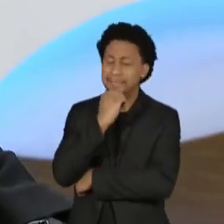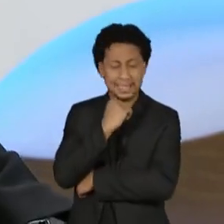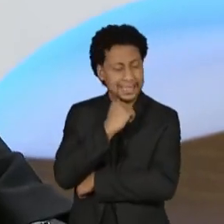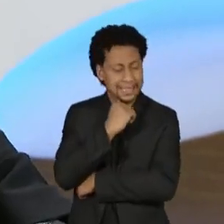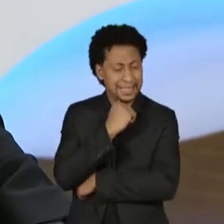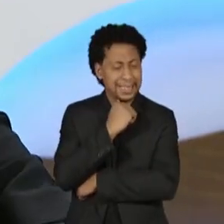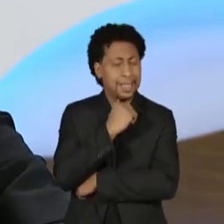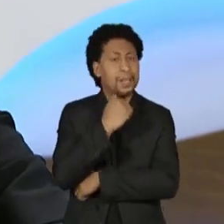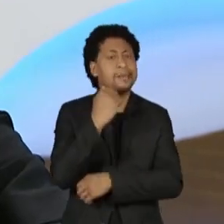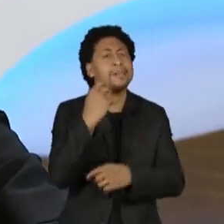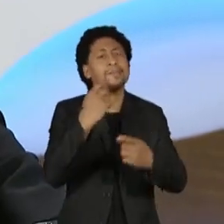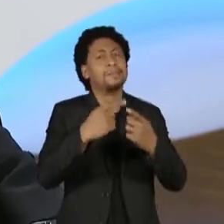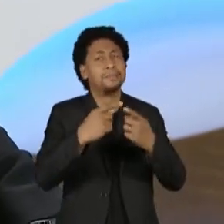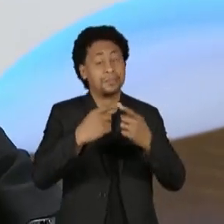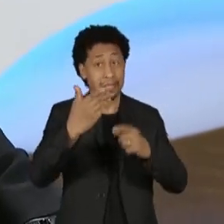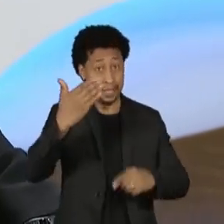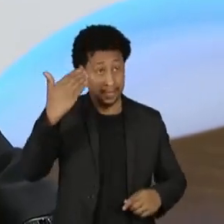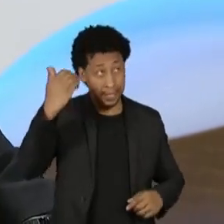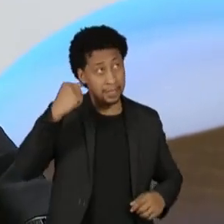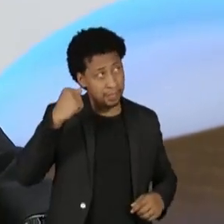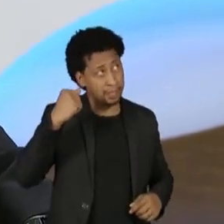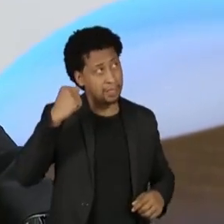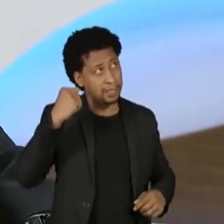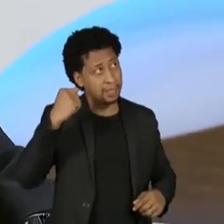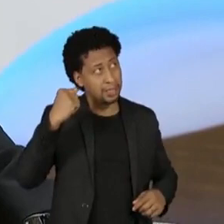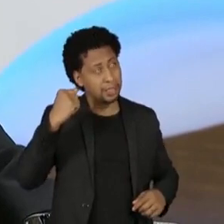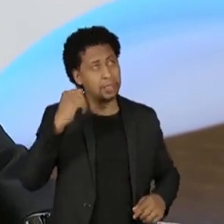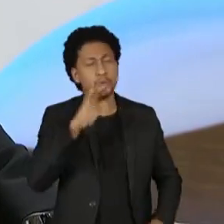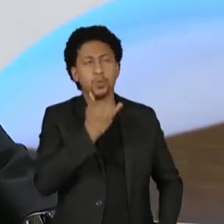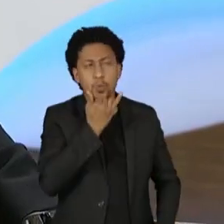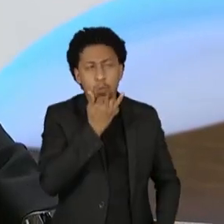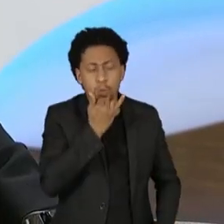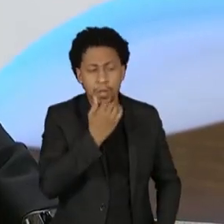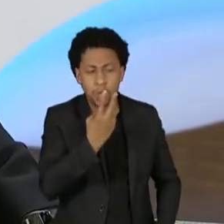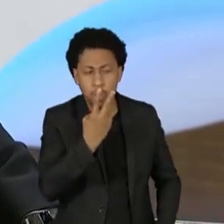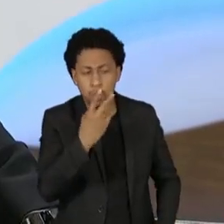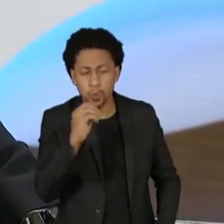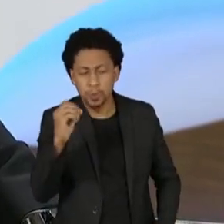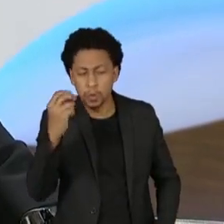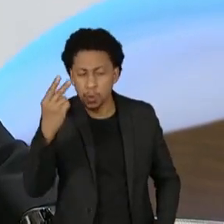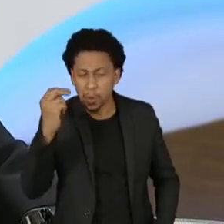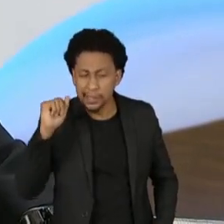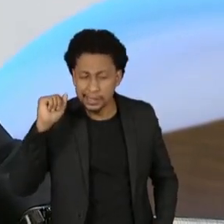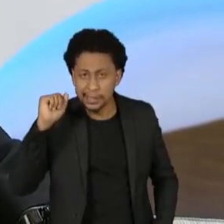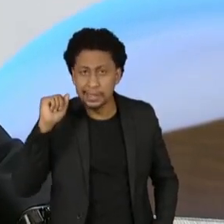em 2000 eu fui com o Mika desculpa 2002